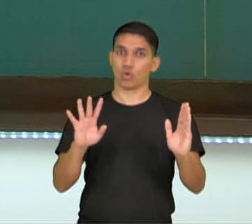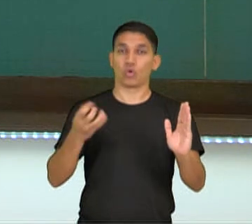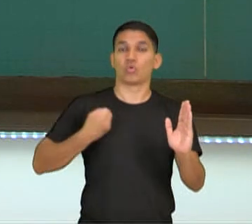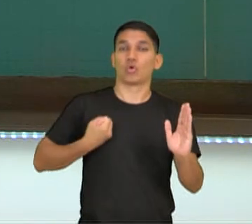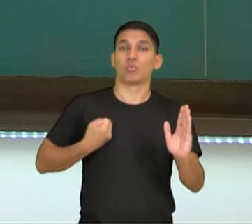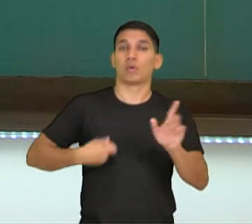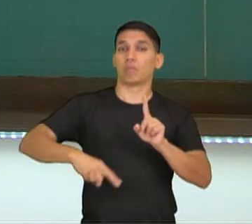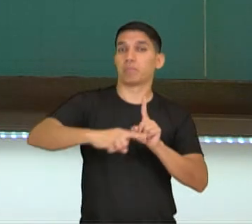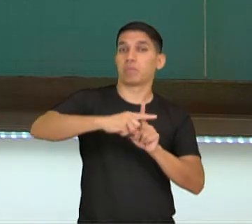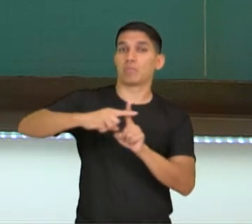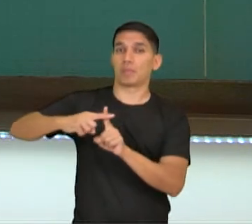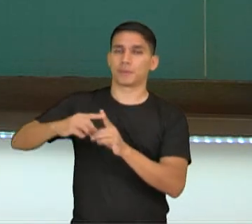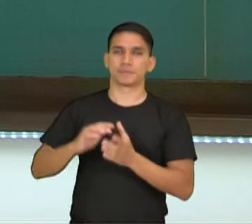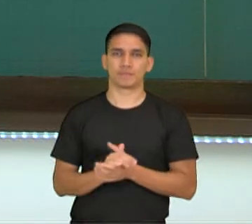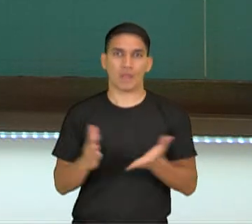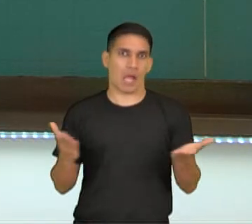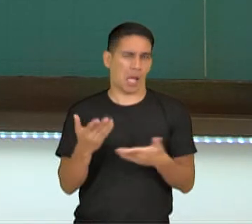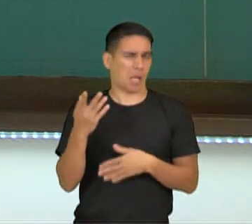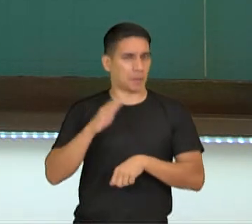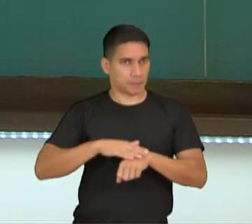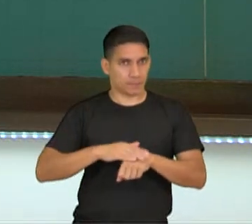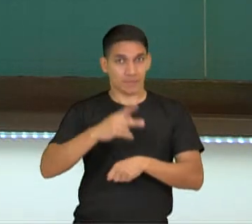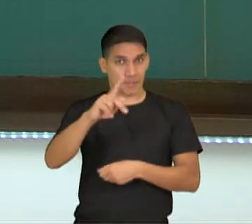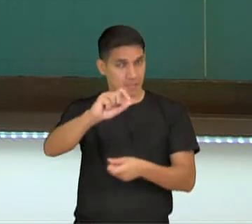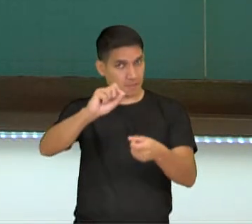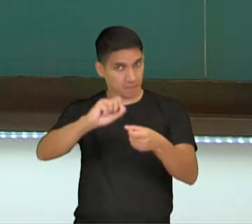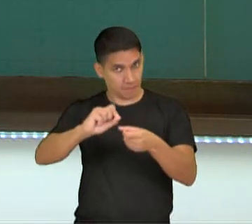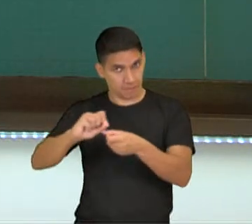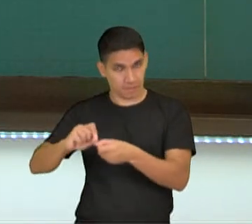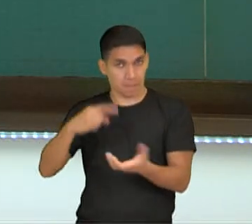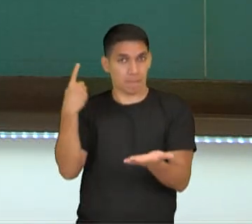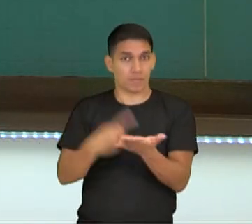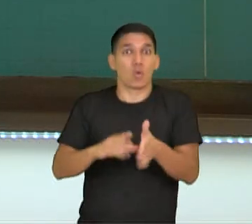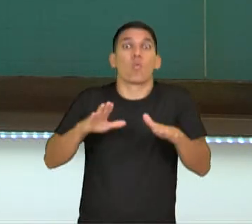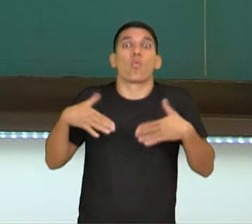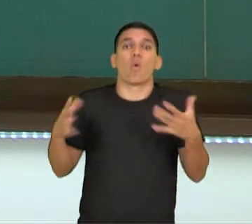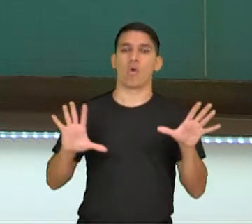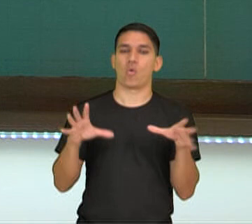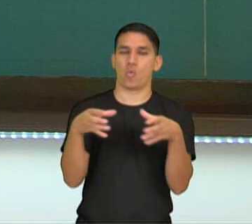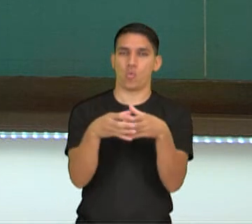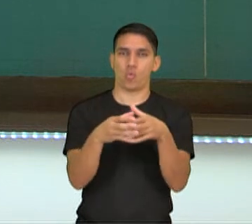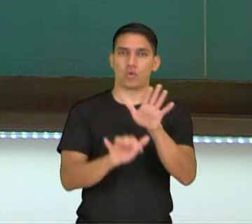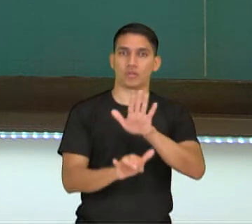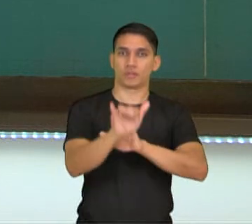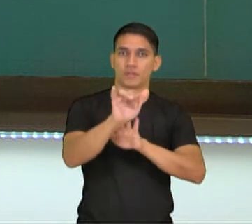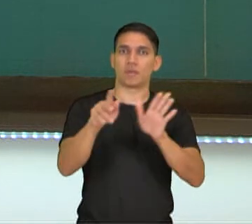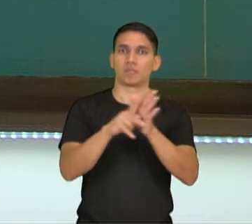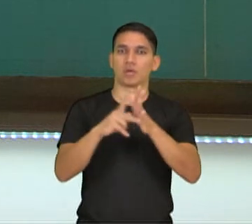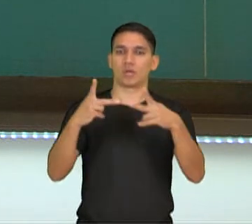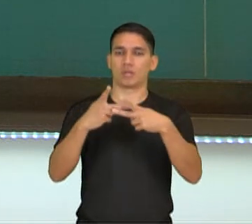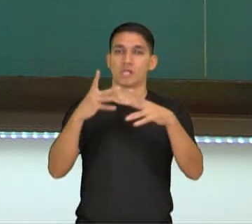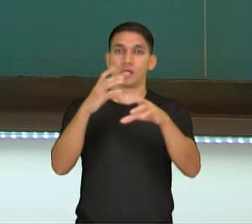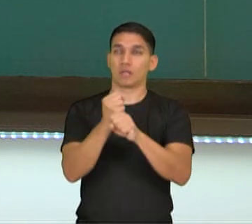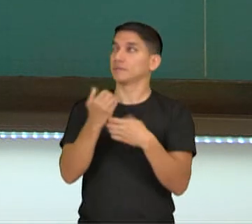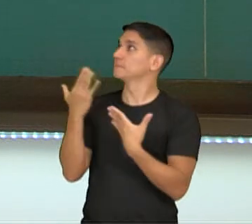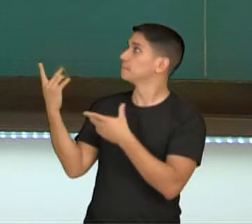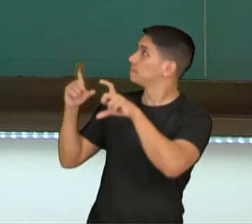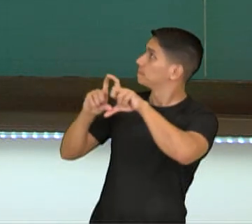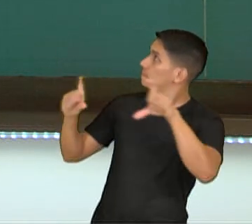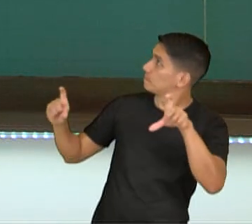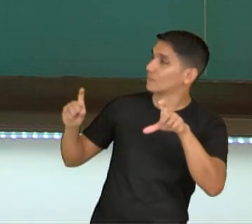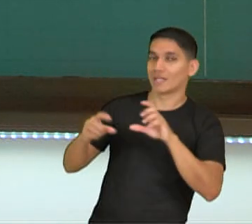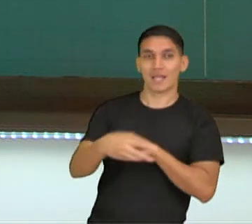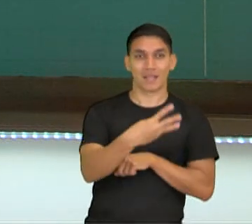positivos. Agora, vocês é que vão determinar qual que é o conjunto imagem aí da função trigonométrica 3